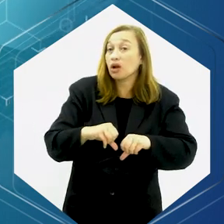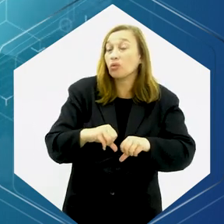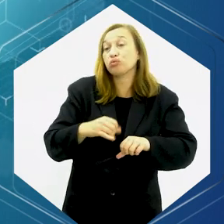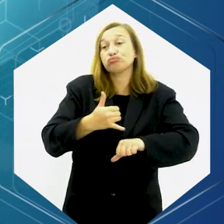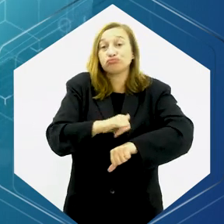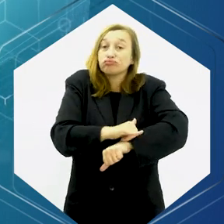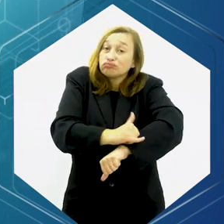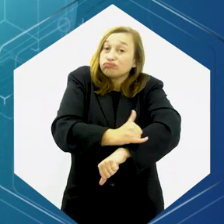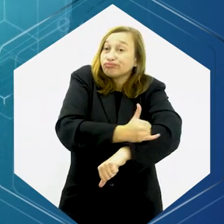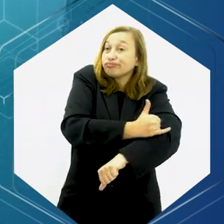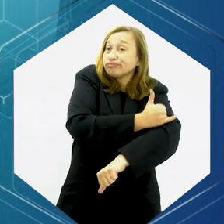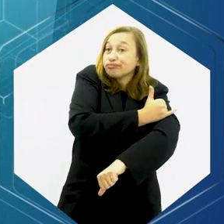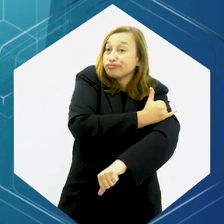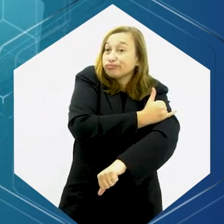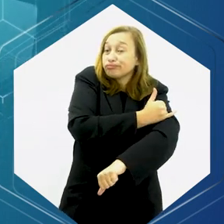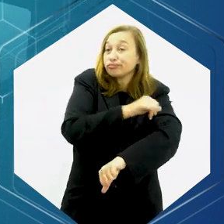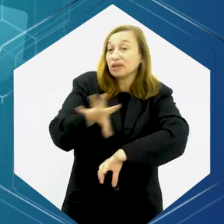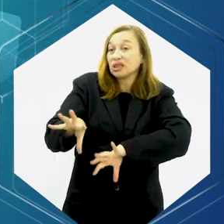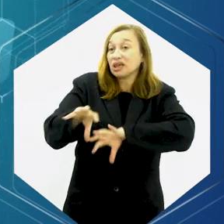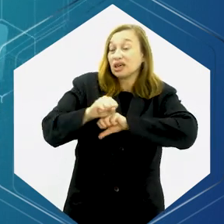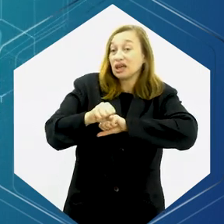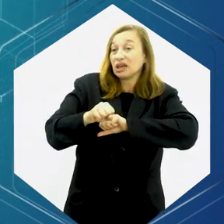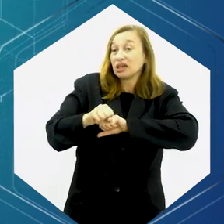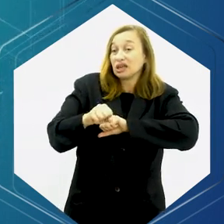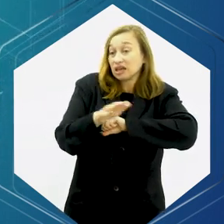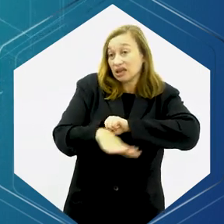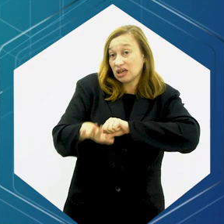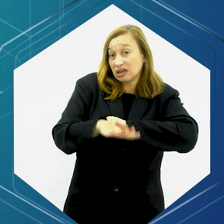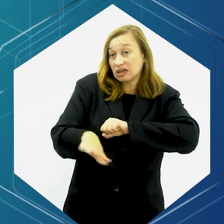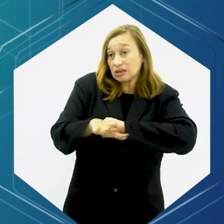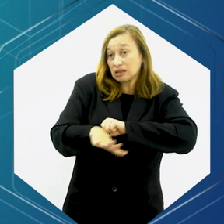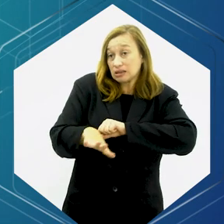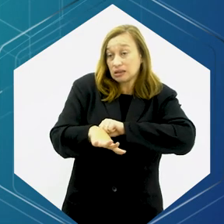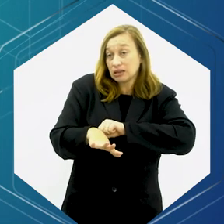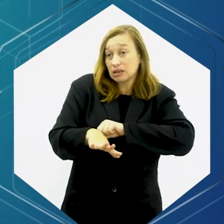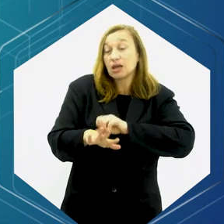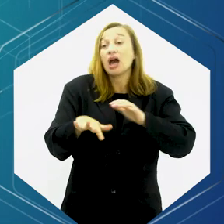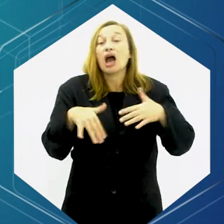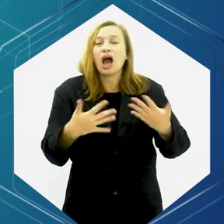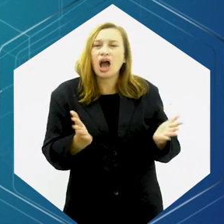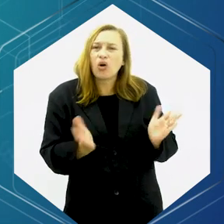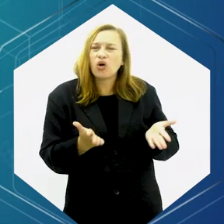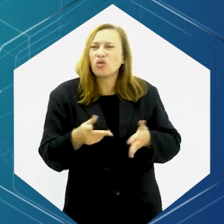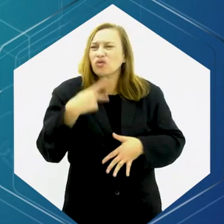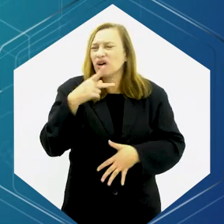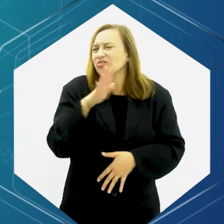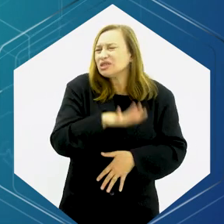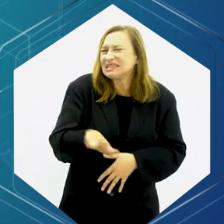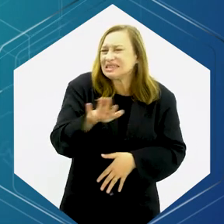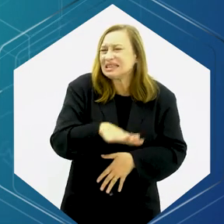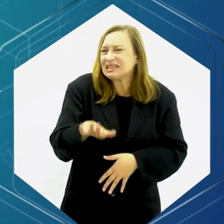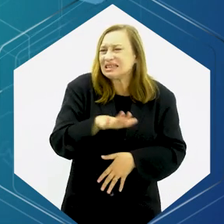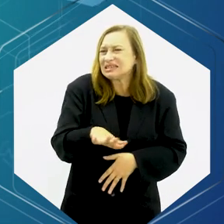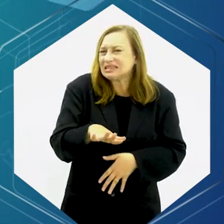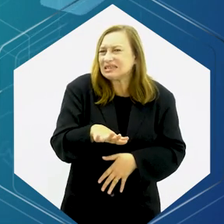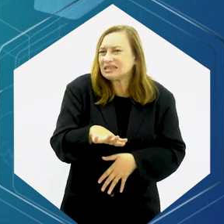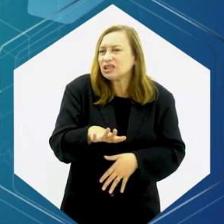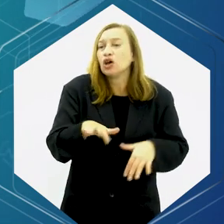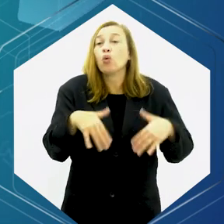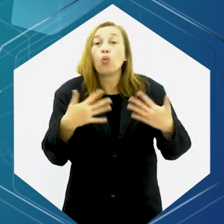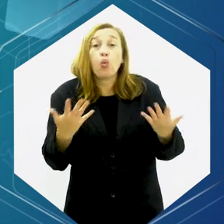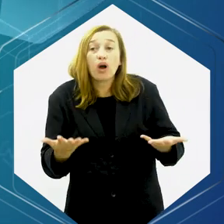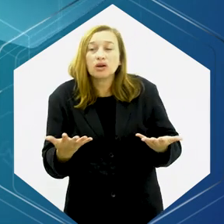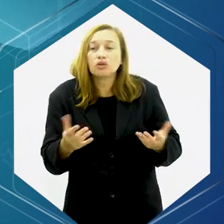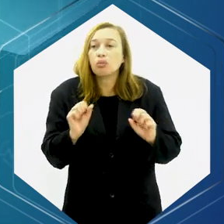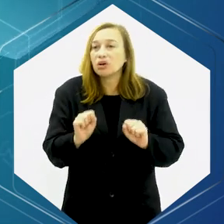quando a obesidade e é adquirida precocemente agora Doutor e quando a gente fala de criança Qual é